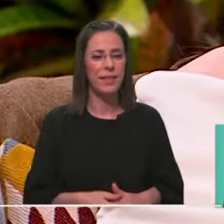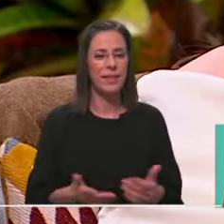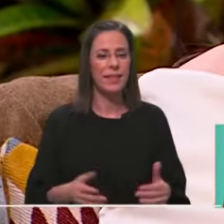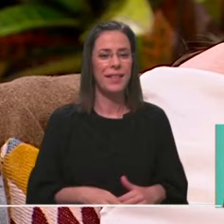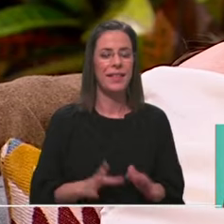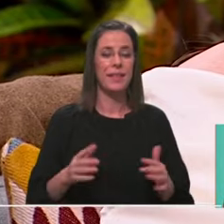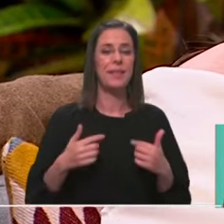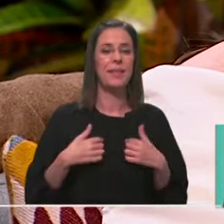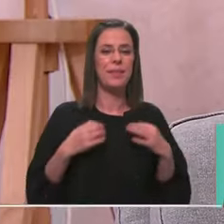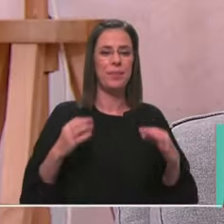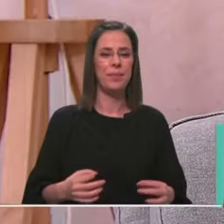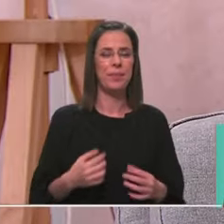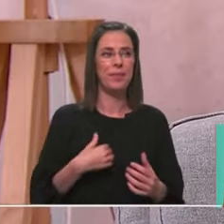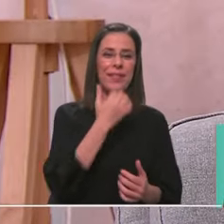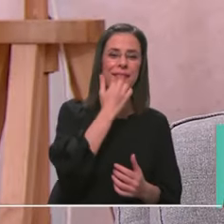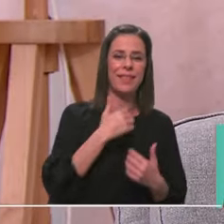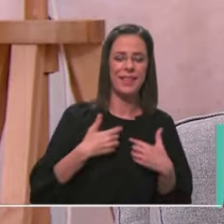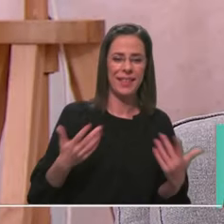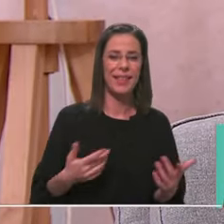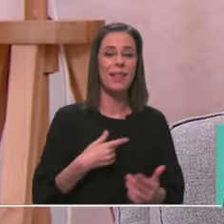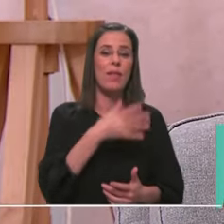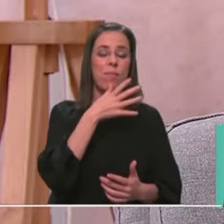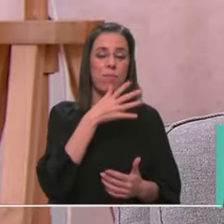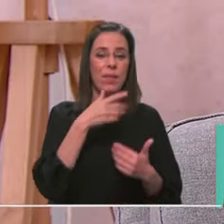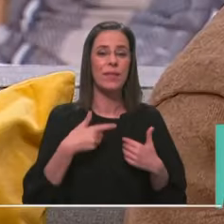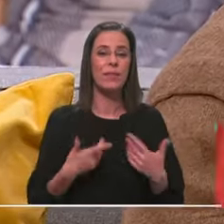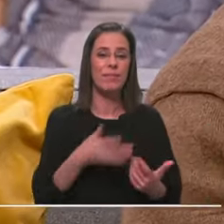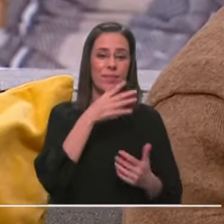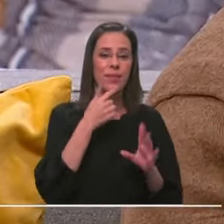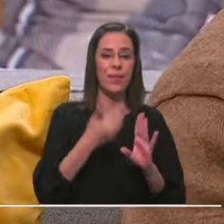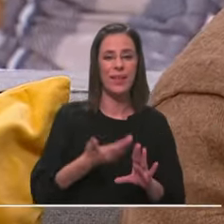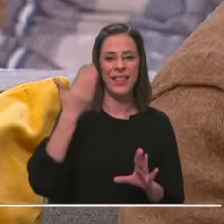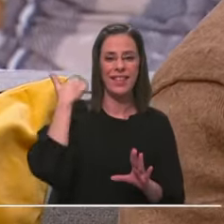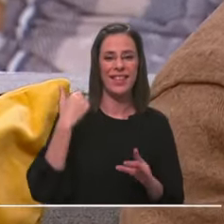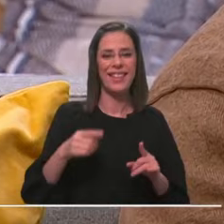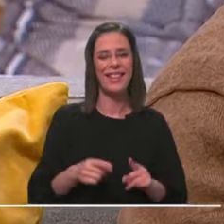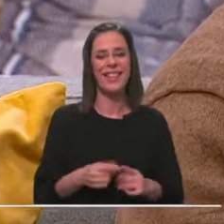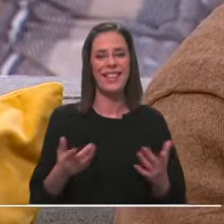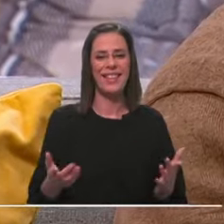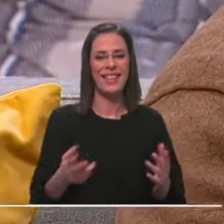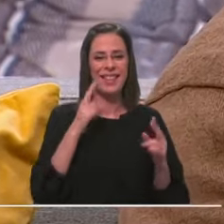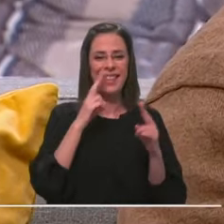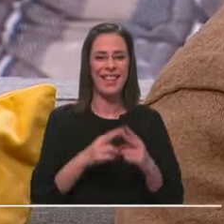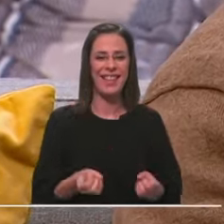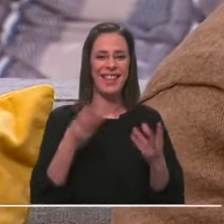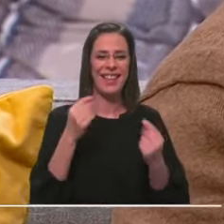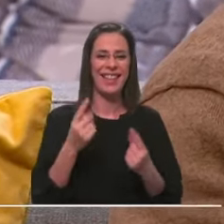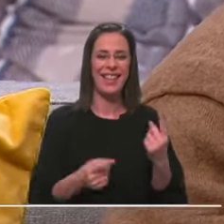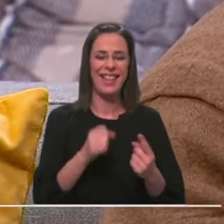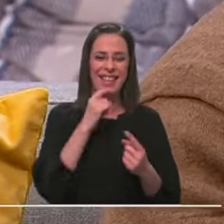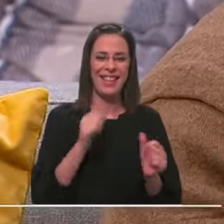olha Fiquei fiquei muito contente porque já era desejo já era desejo há muito tempo encontrei finalmente alguém que